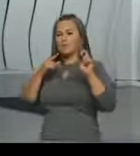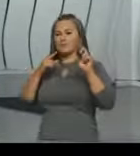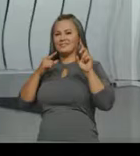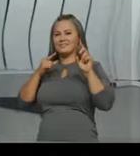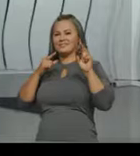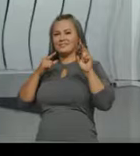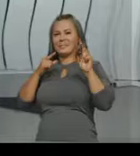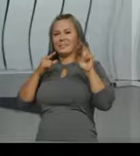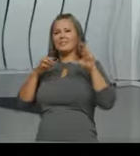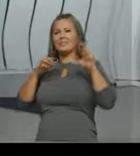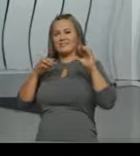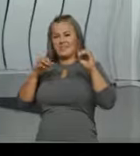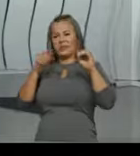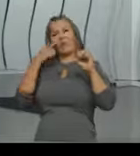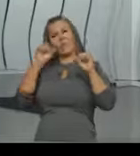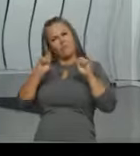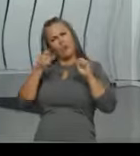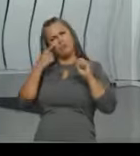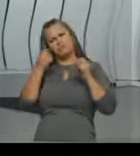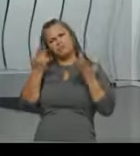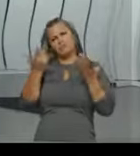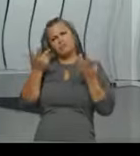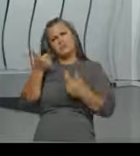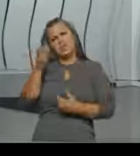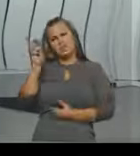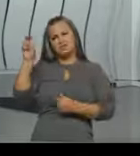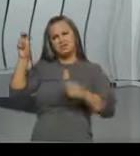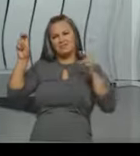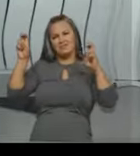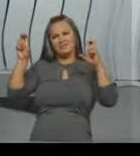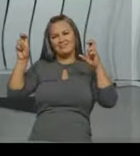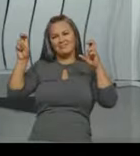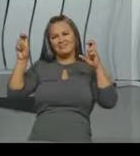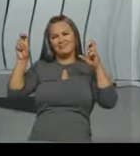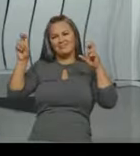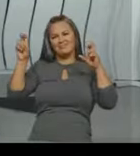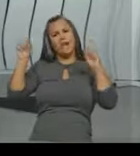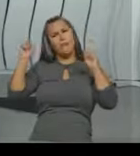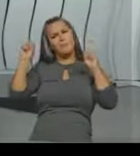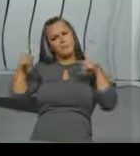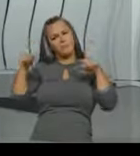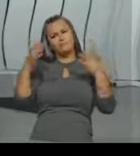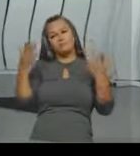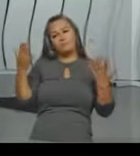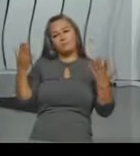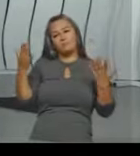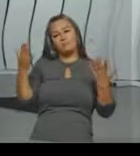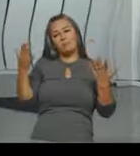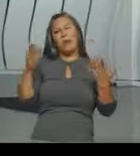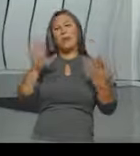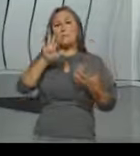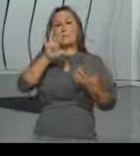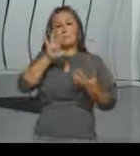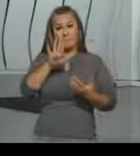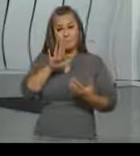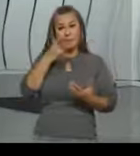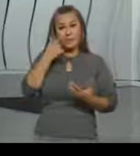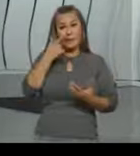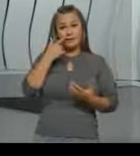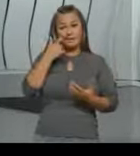poderia valer... vou colocar 15. Essa medida aí sim seria maior. Mas a afirmativa aqui